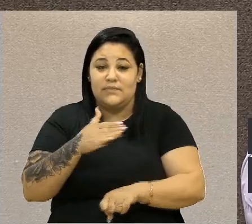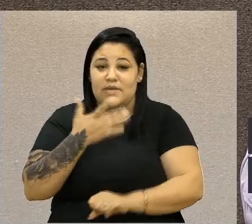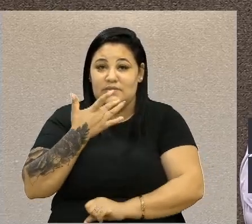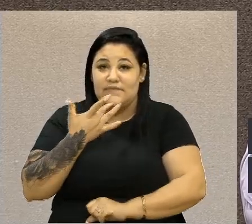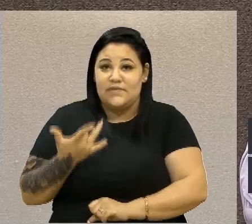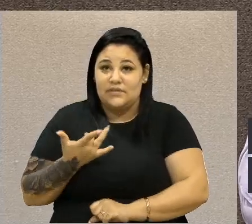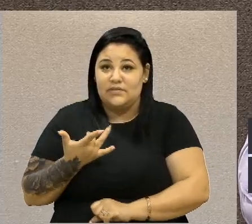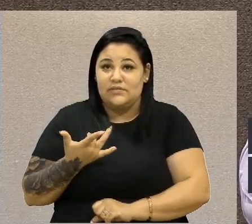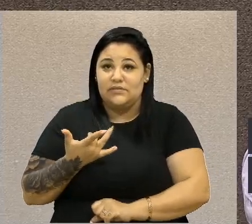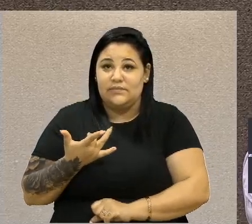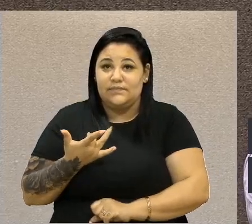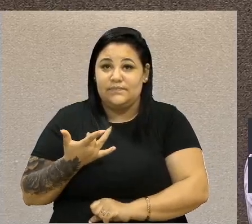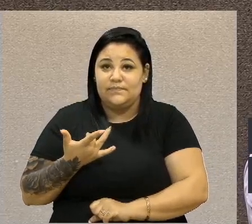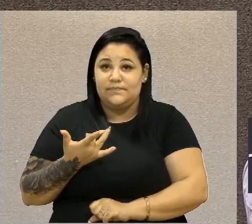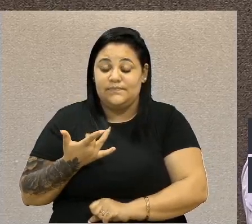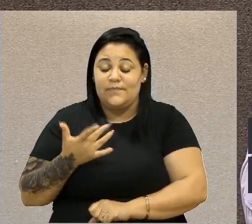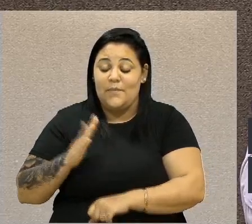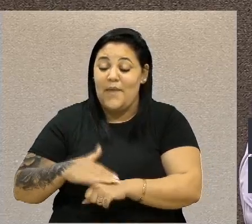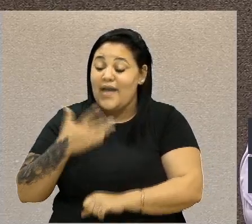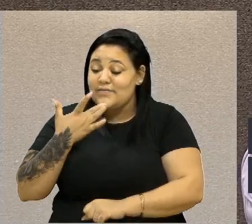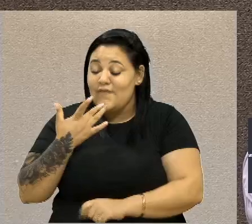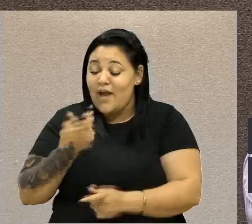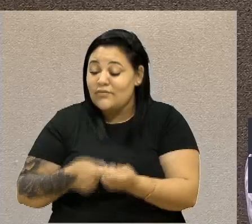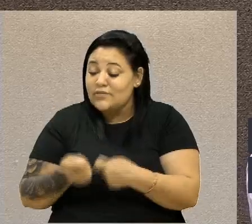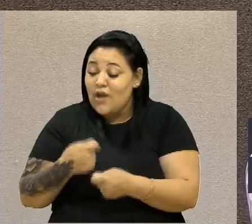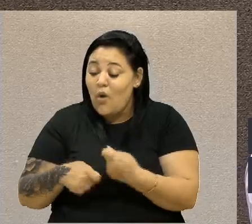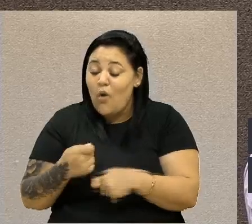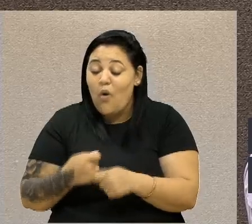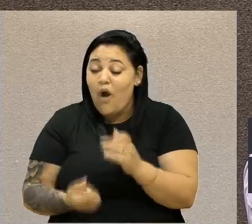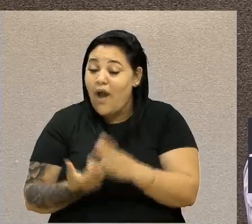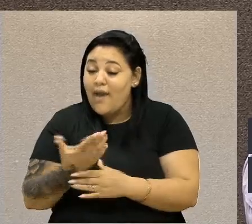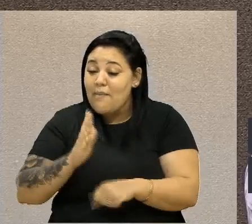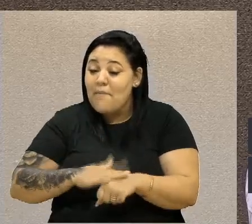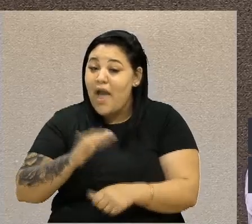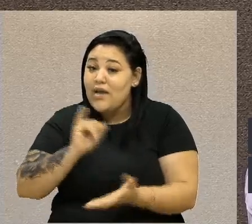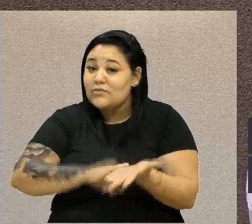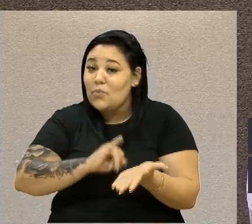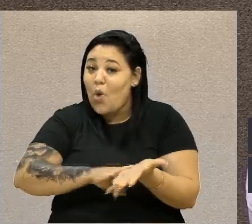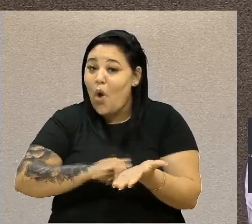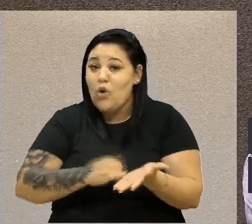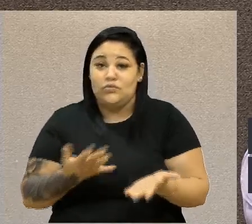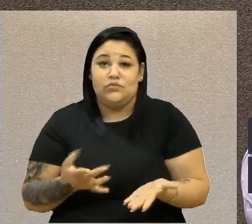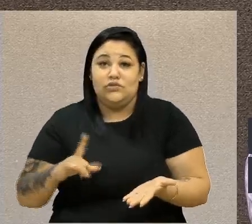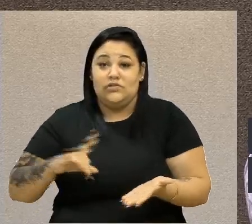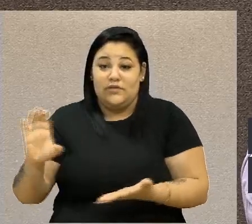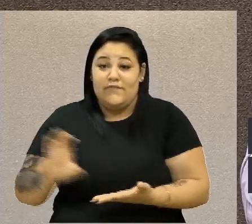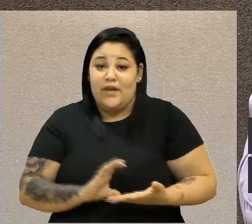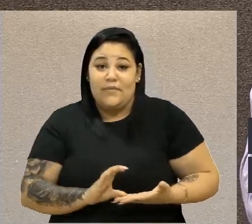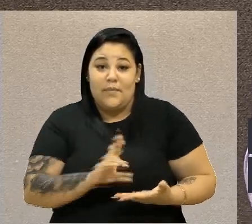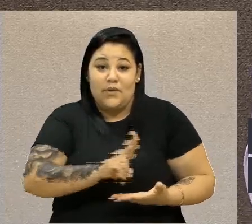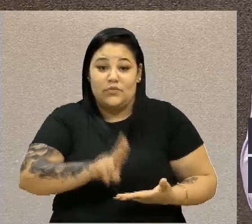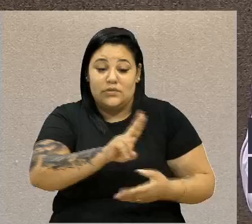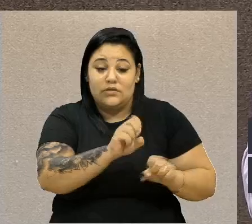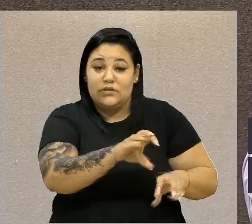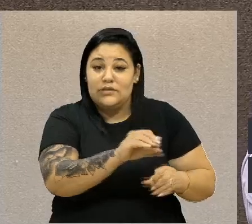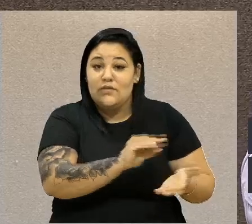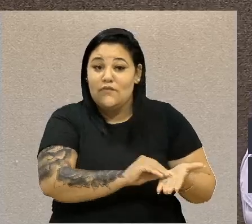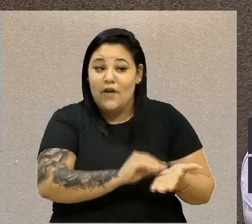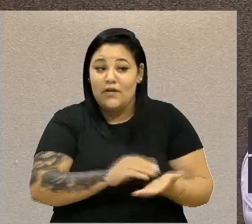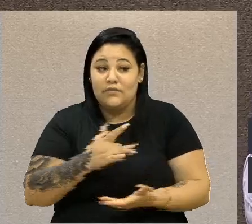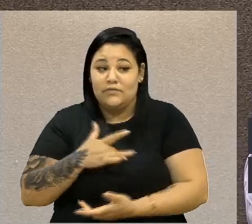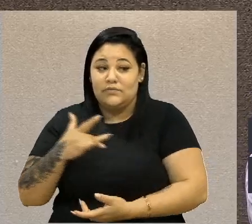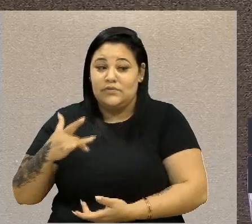aí. Facilitando negócios, a gente gera mais impostos. Gerando impostos, a gente tem dinheiro para aplicar na educação que falta, na saúde que